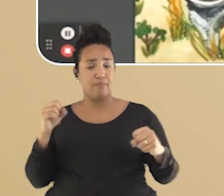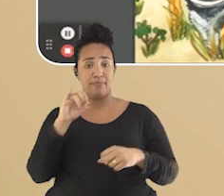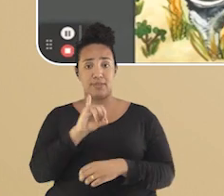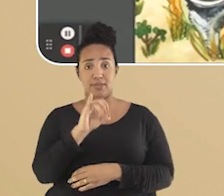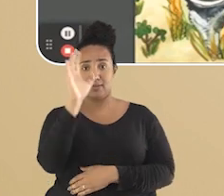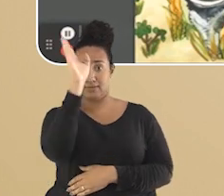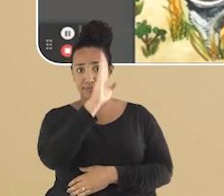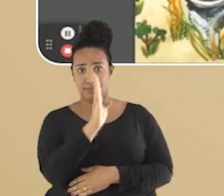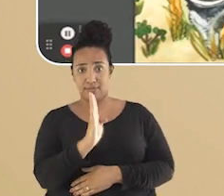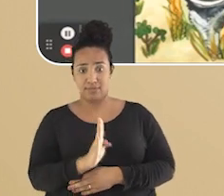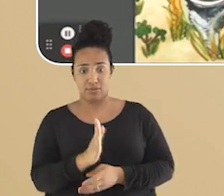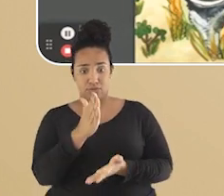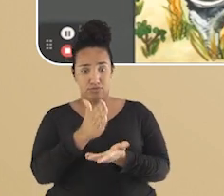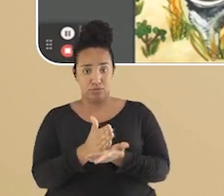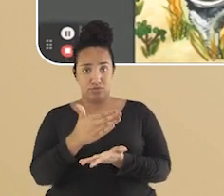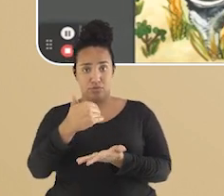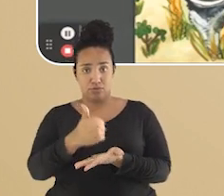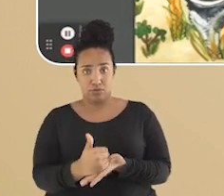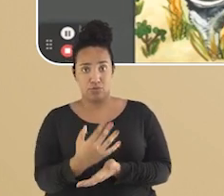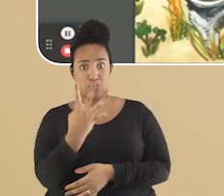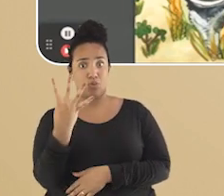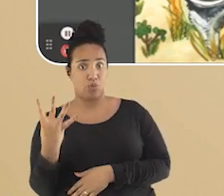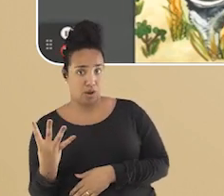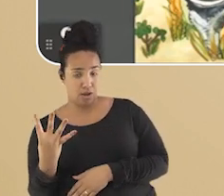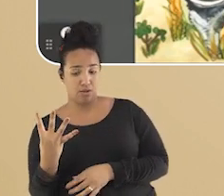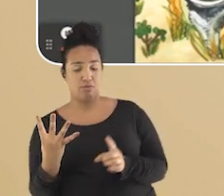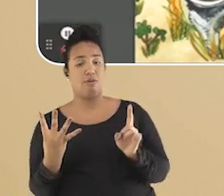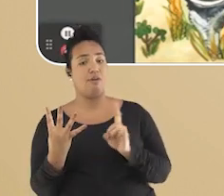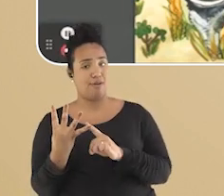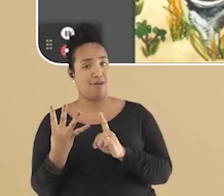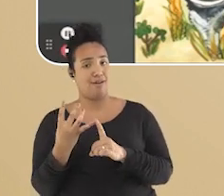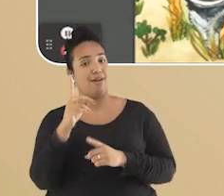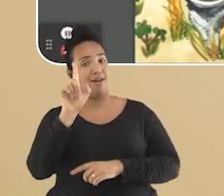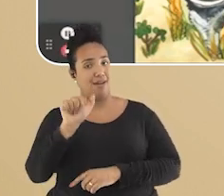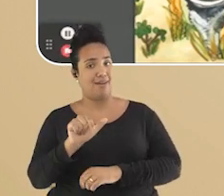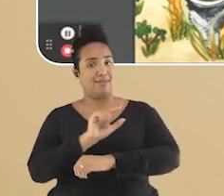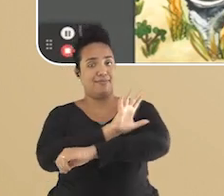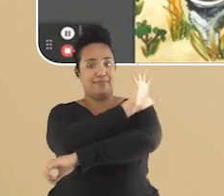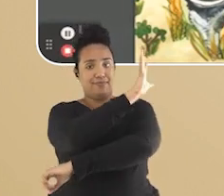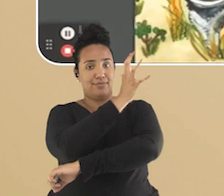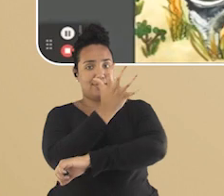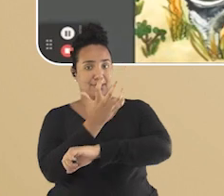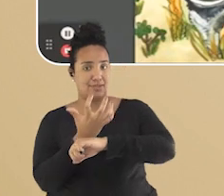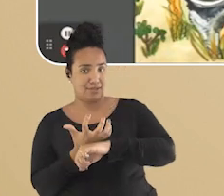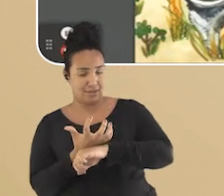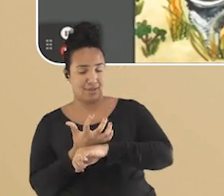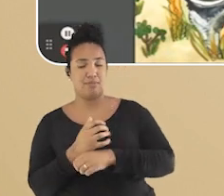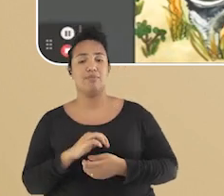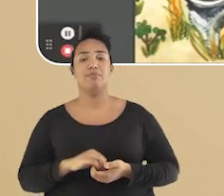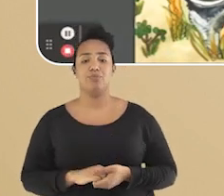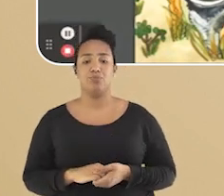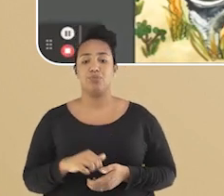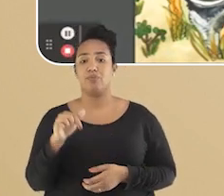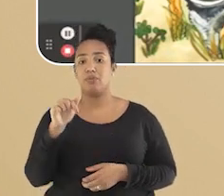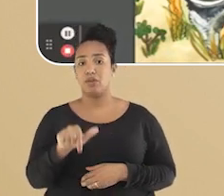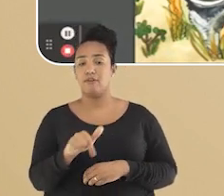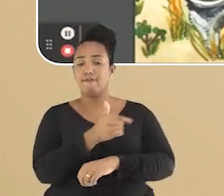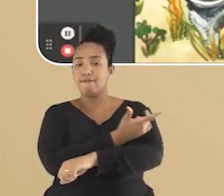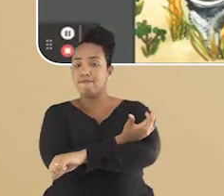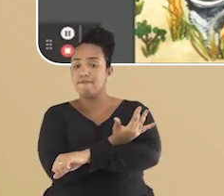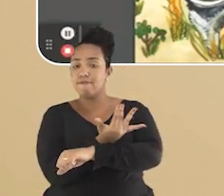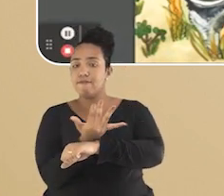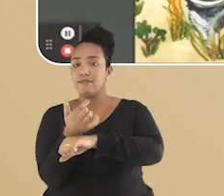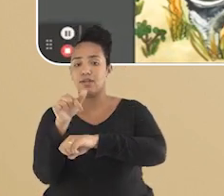Brasil em 4 pedaços, um seria o Cerrado. O Cerrado tem uma vegetação muito